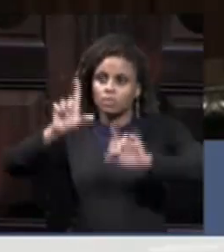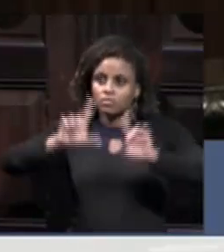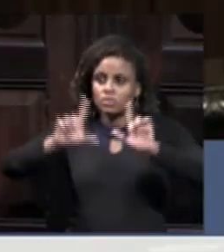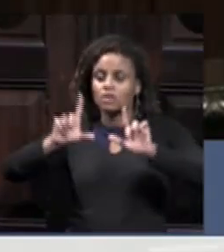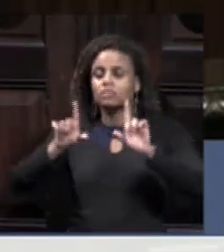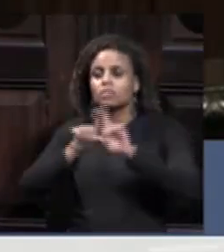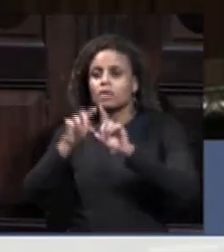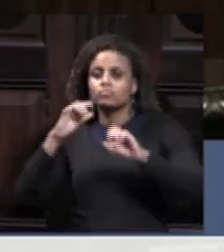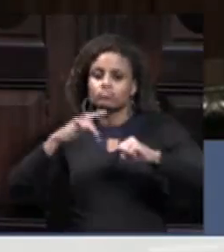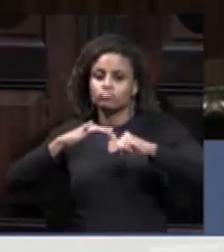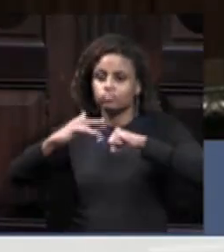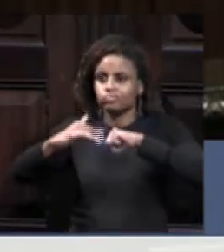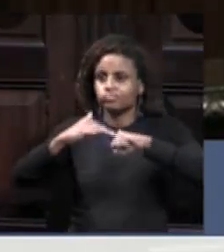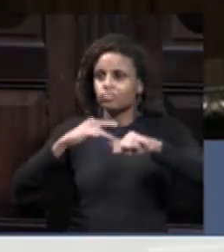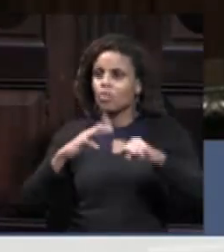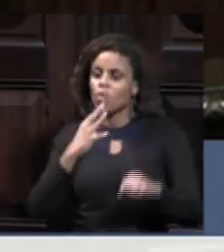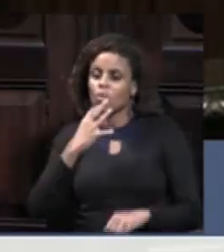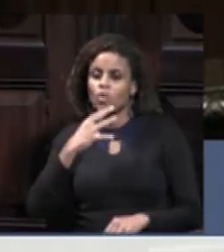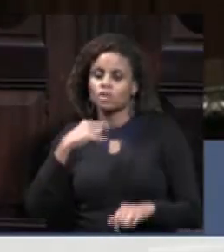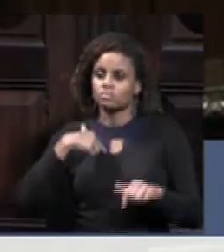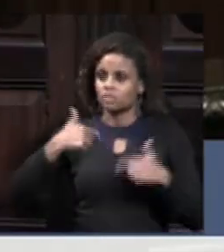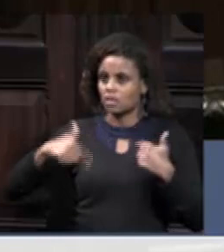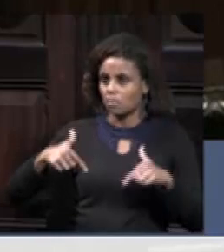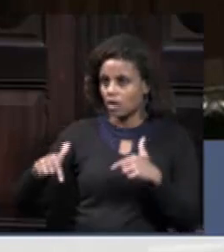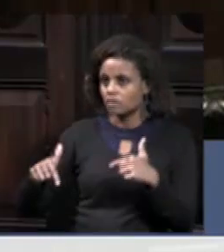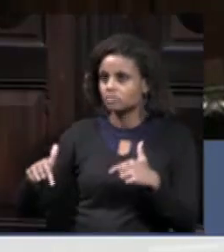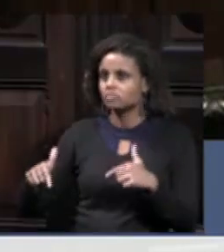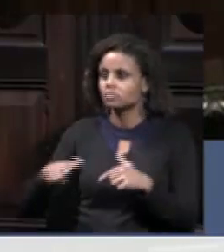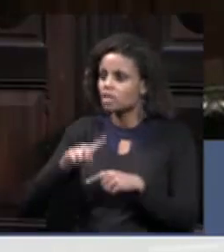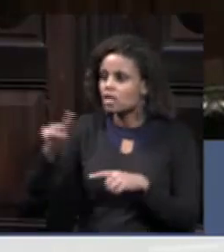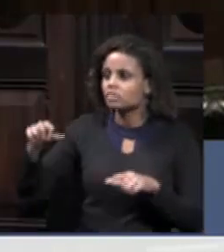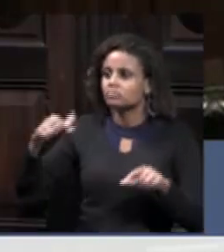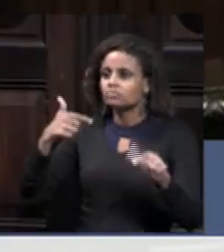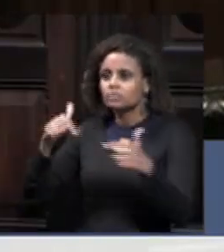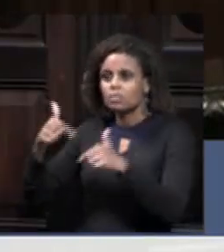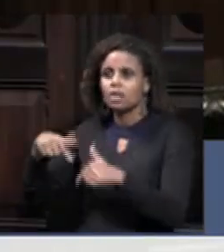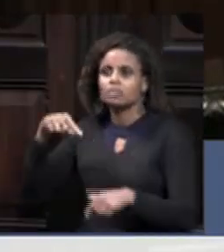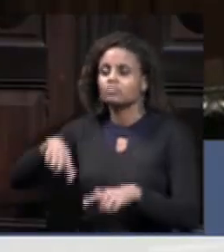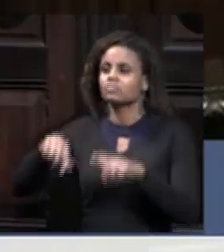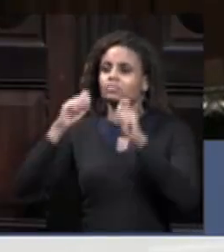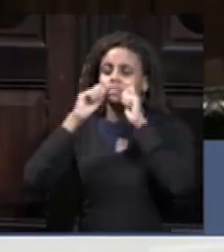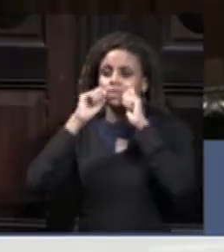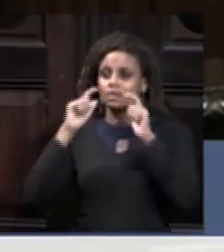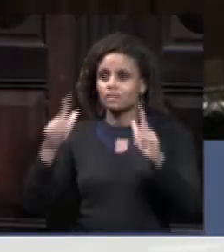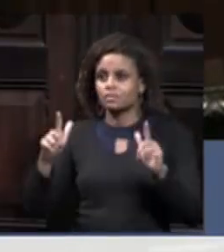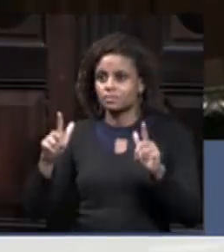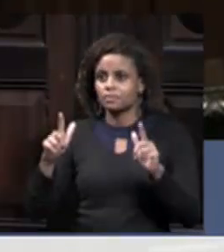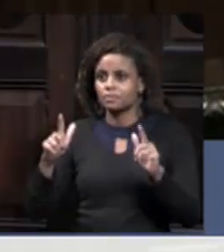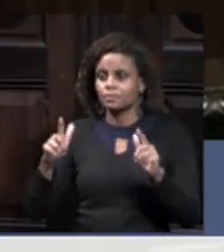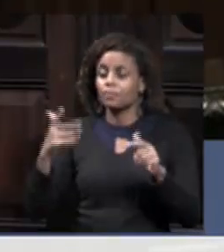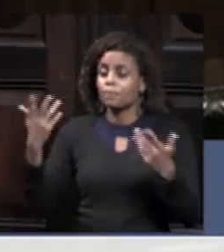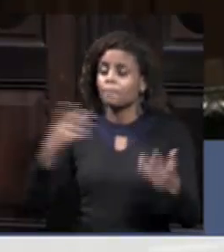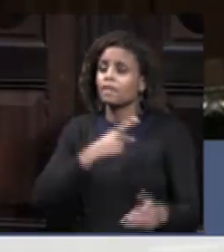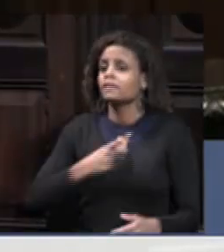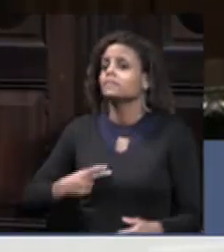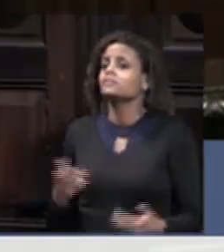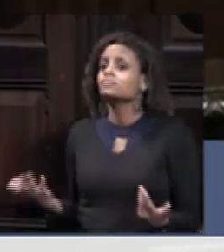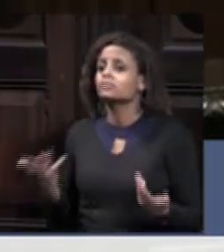redes sociais, trabalhadoras e trabalhadores desta casa. Senhor presidente, eu quero